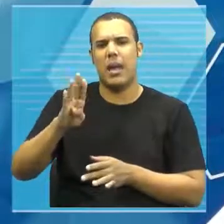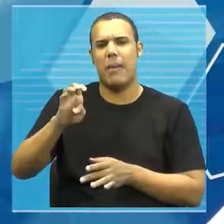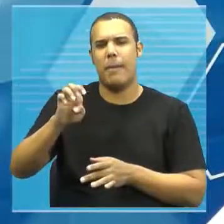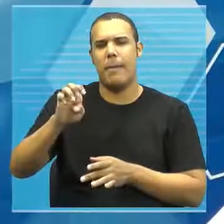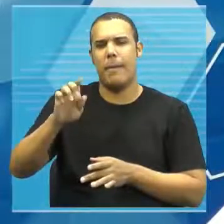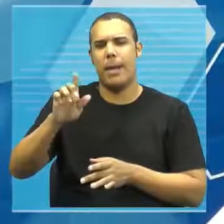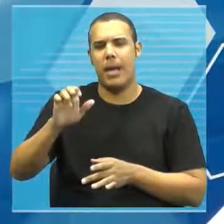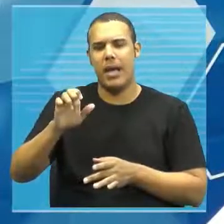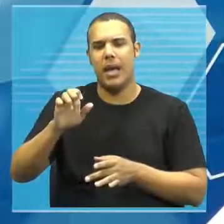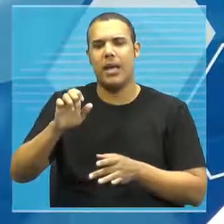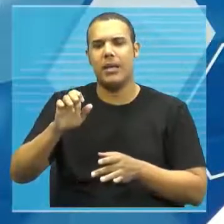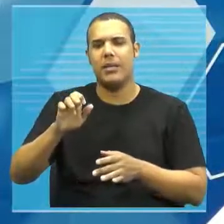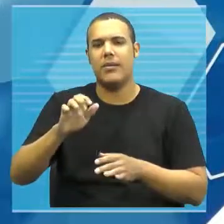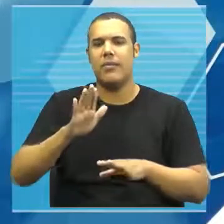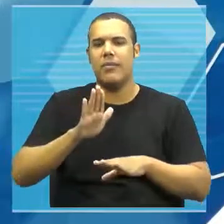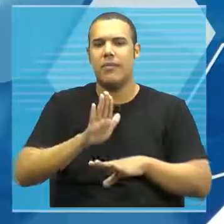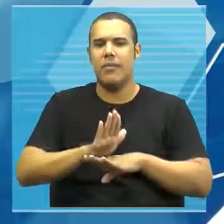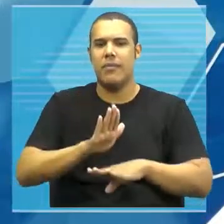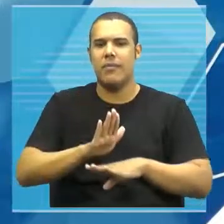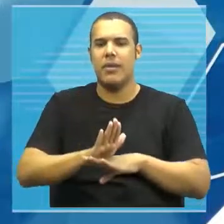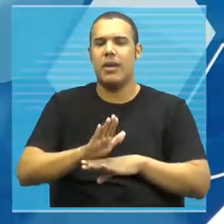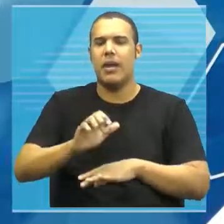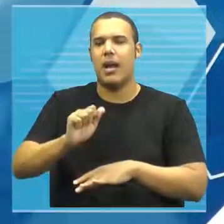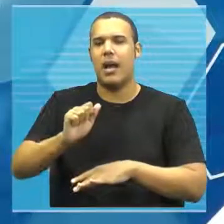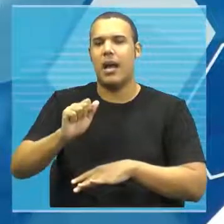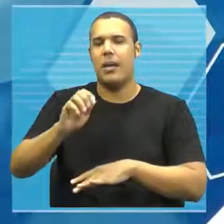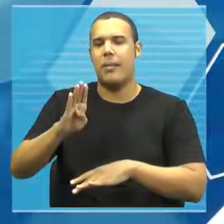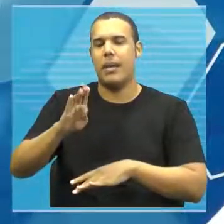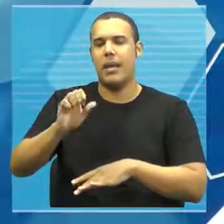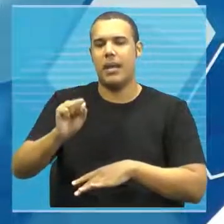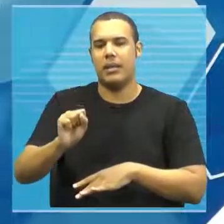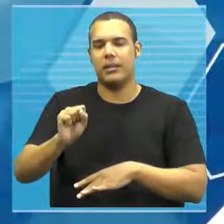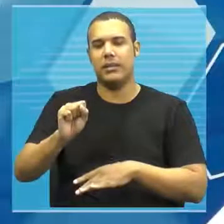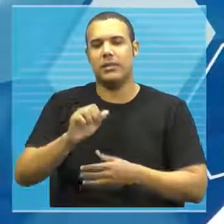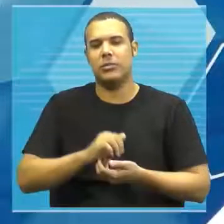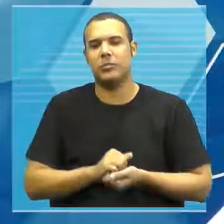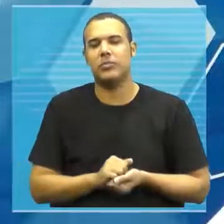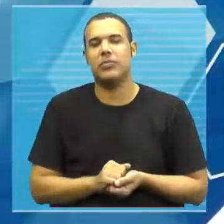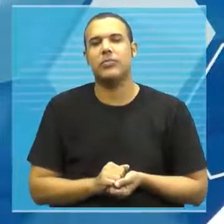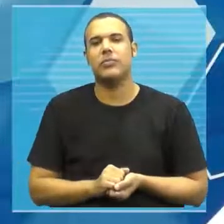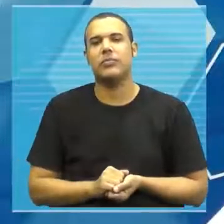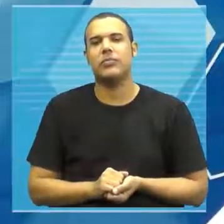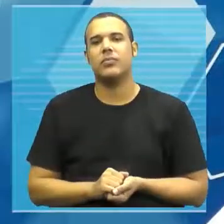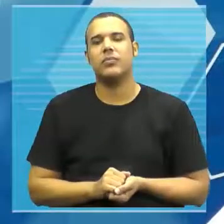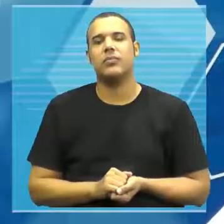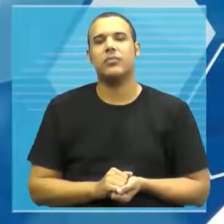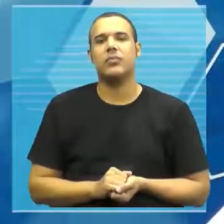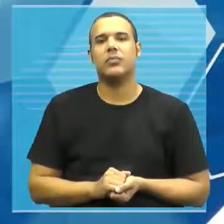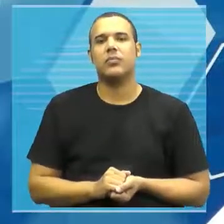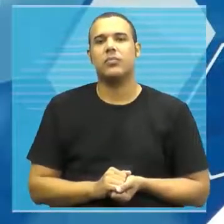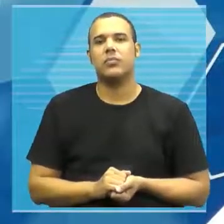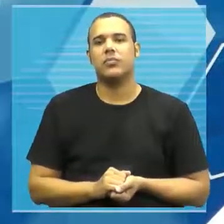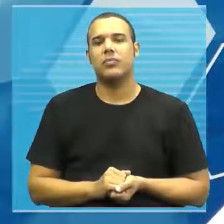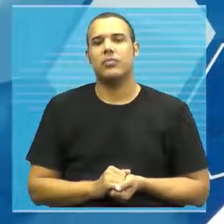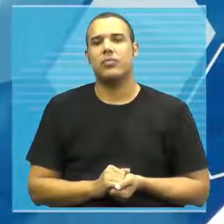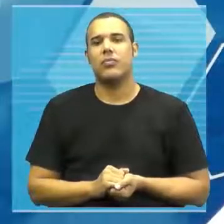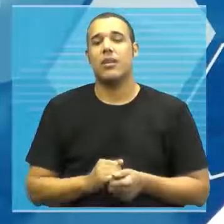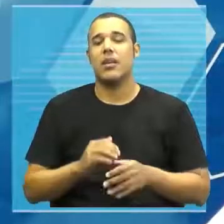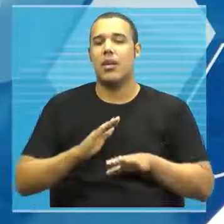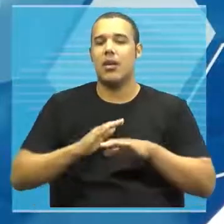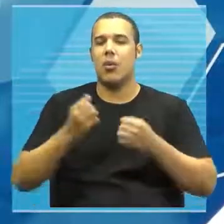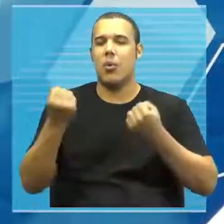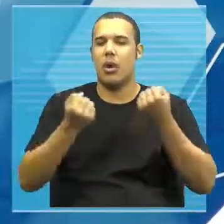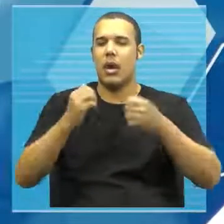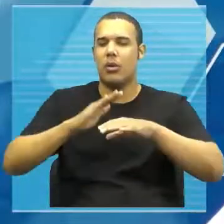chegavam com freios Abs Olhem só sacam então eram carros muito mais